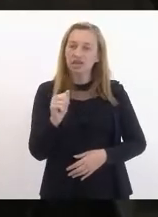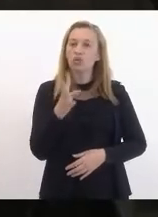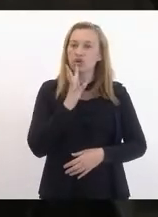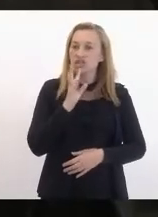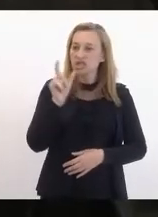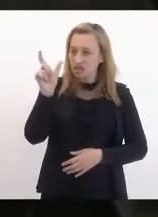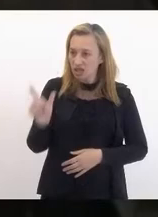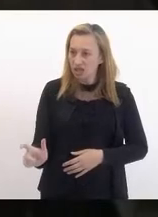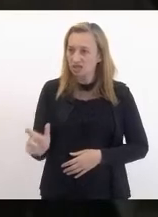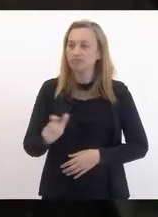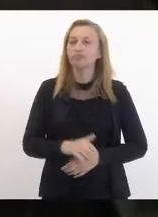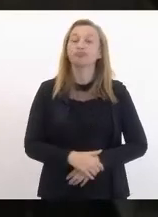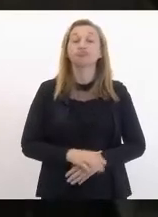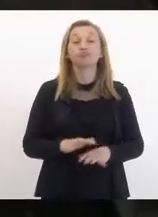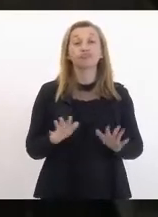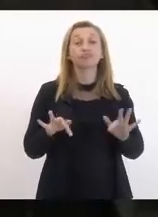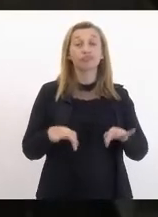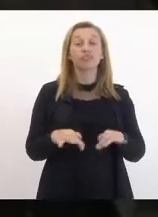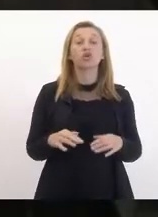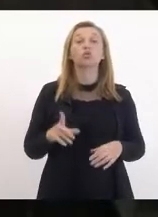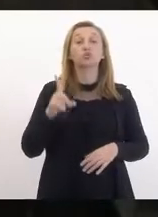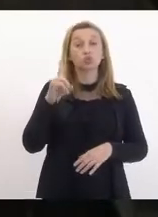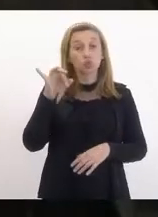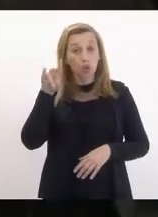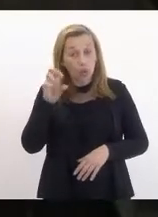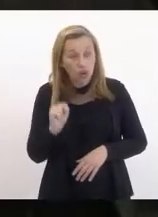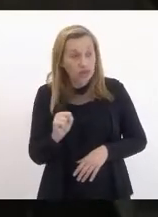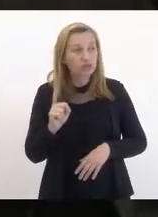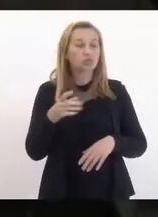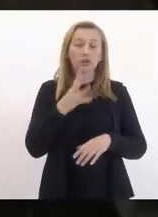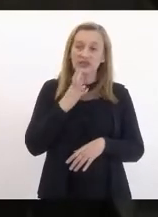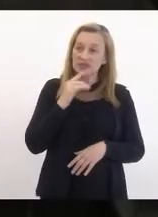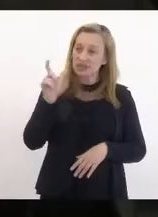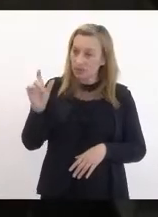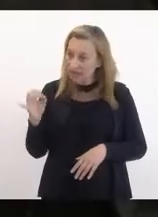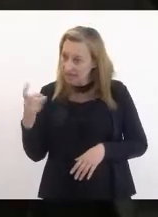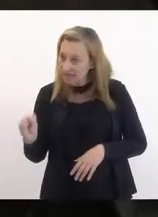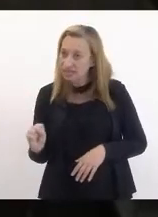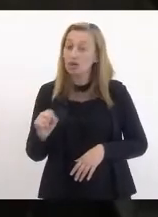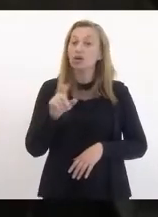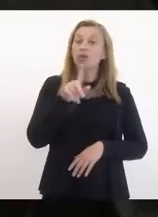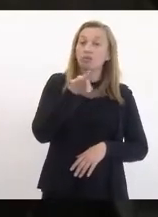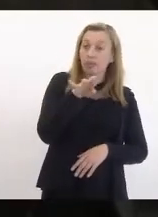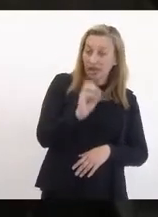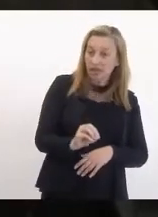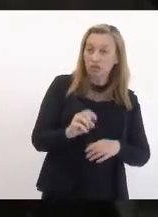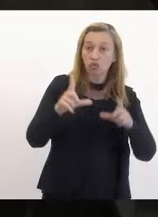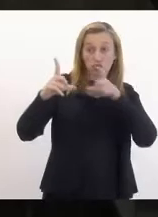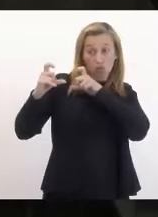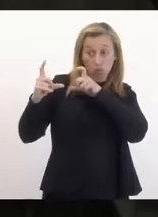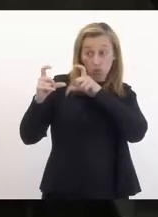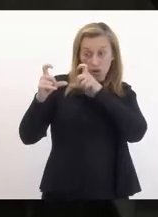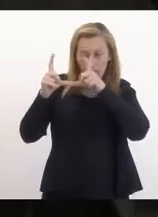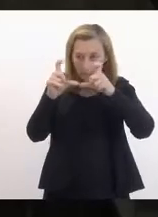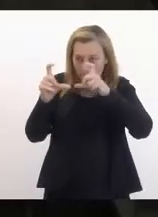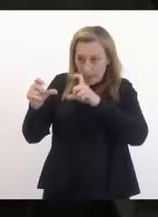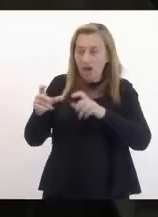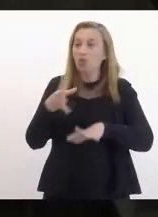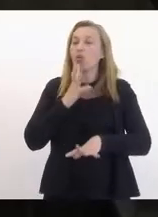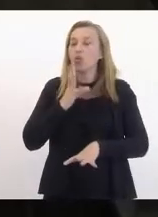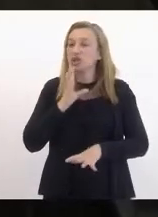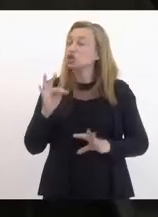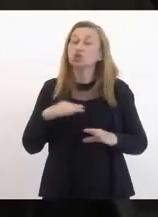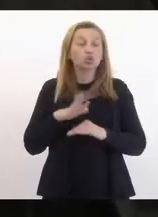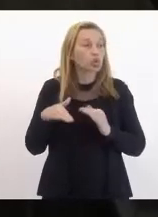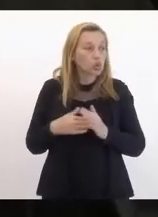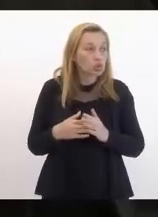Elias. Enfim, o Douglas conhecia o Elias, o Breno, fotógrafo de alto nível, conhecia o Elias, todo